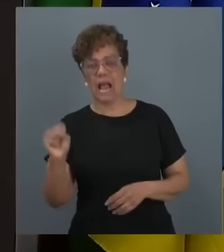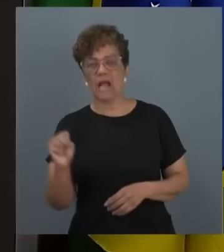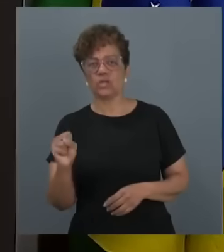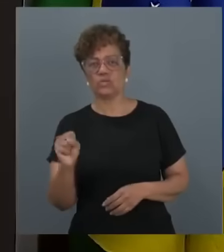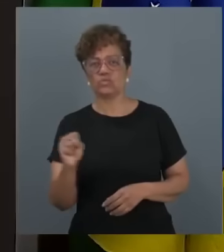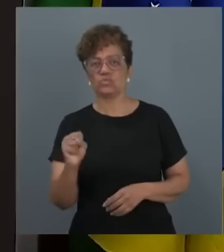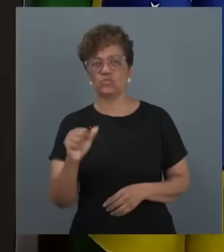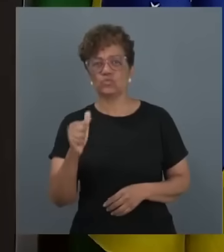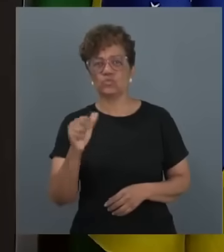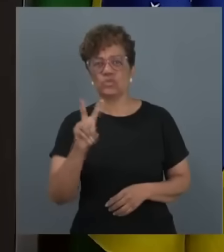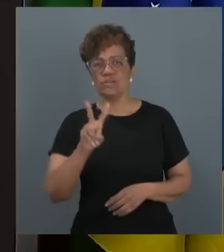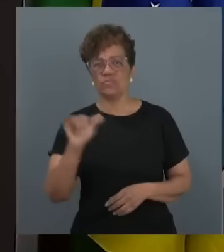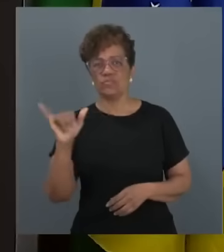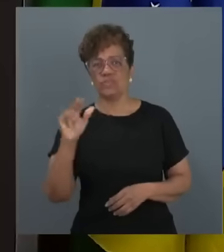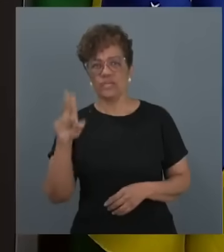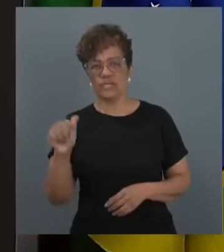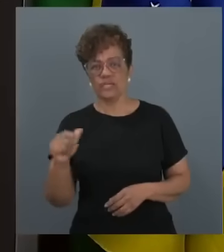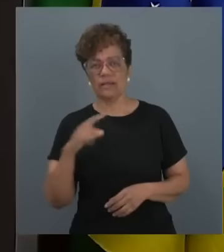15 dias